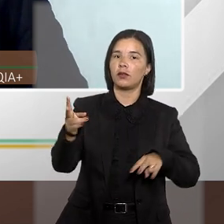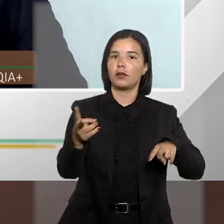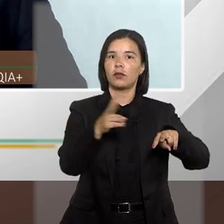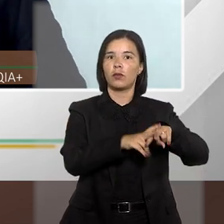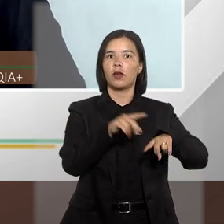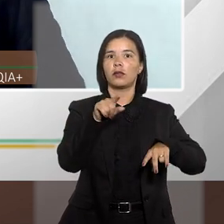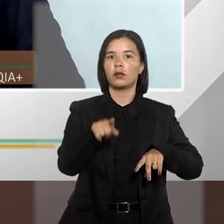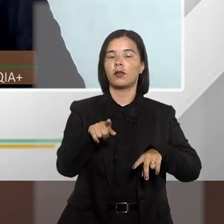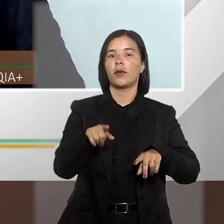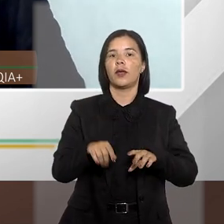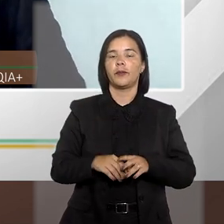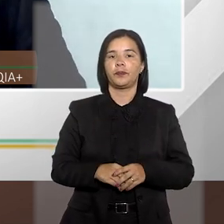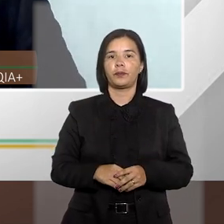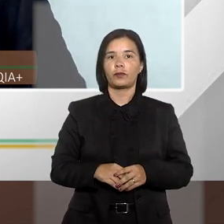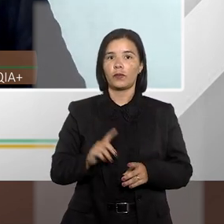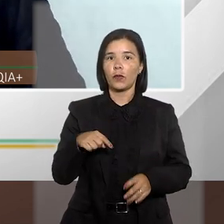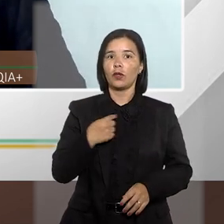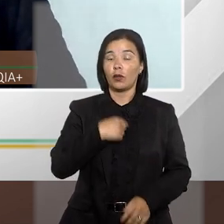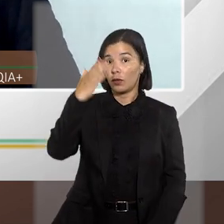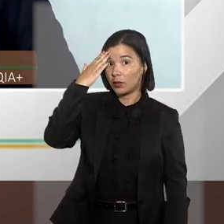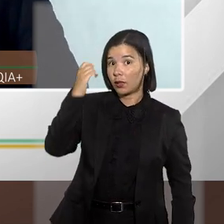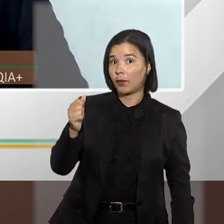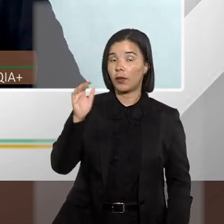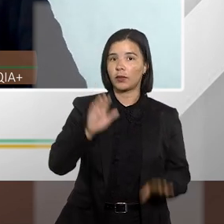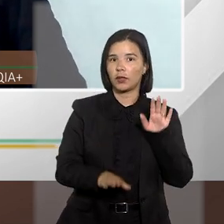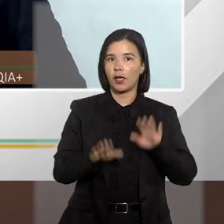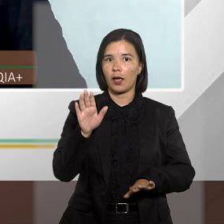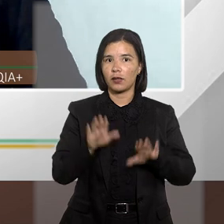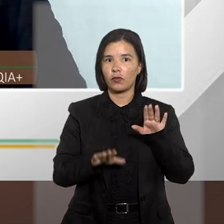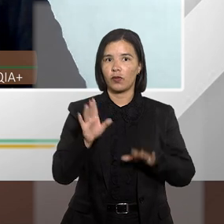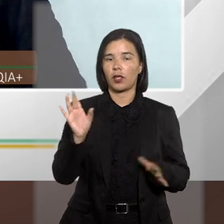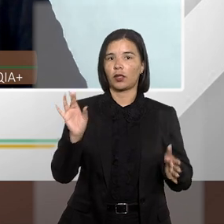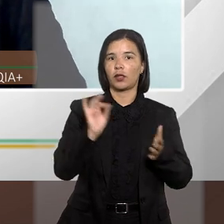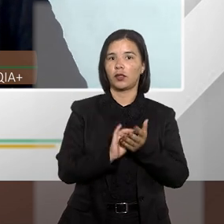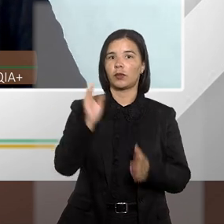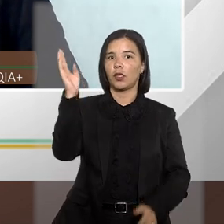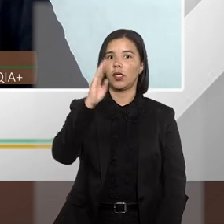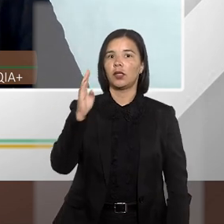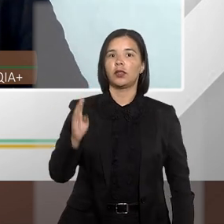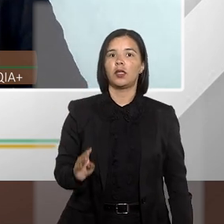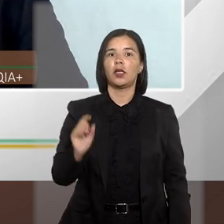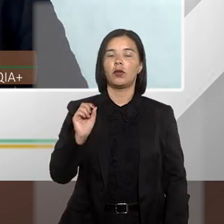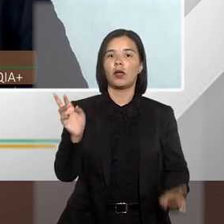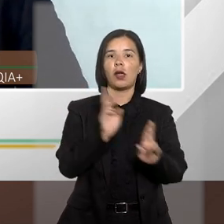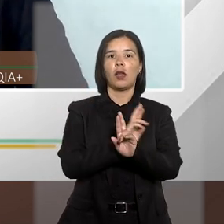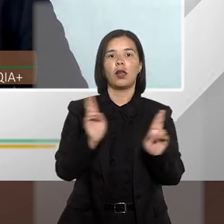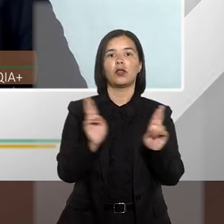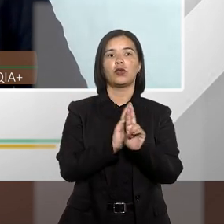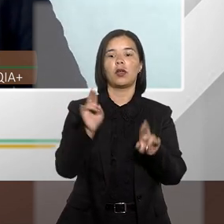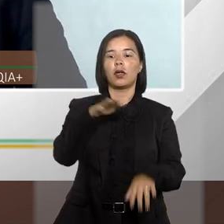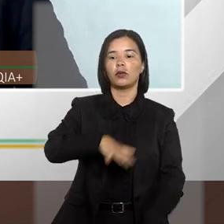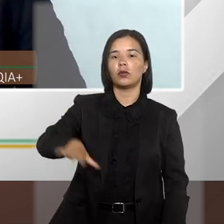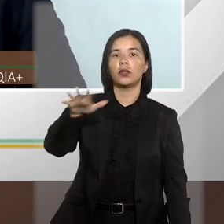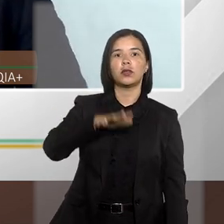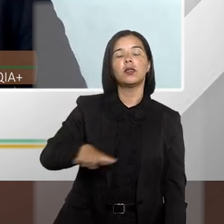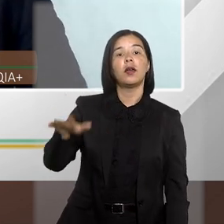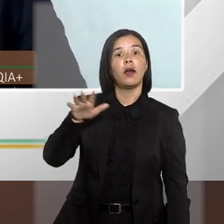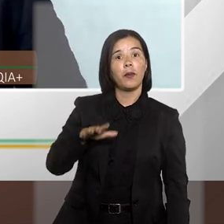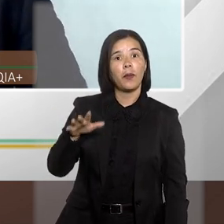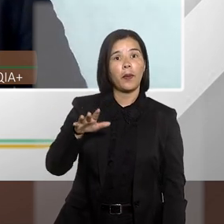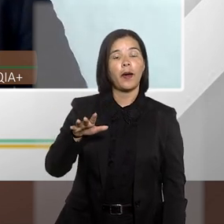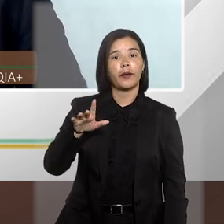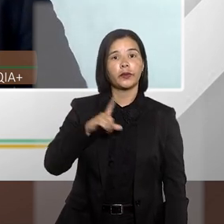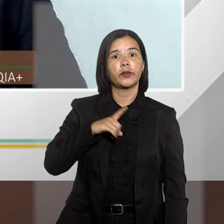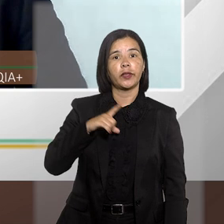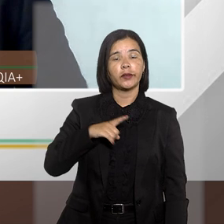de privação de liberdade, que nós sabemos que muitas vezes, na realidade brasileira, estão relacionados com espaços, né, em que